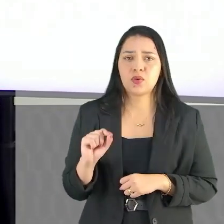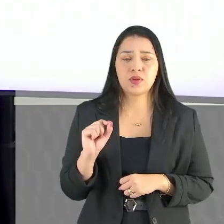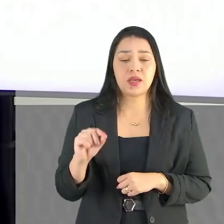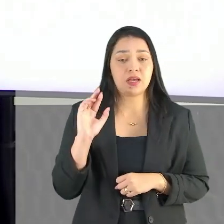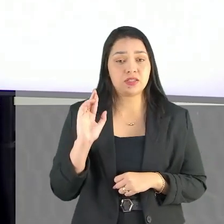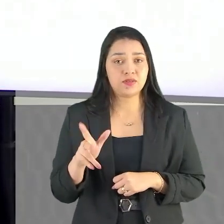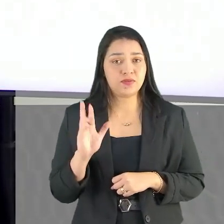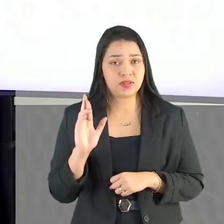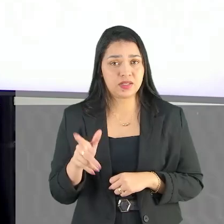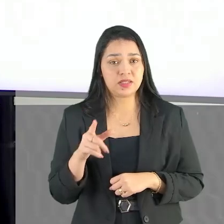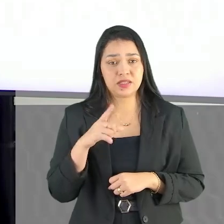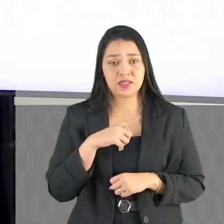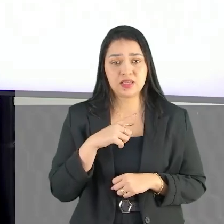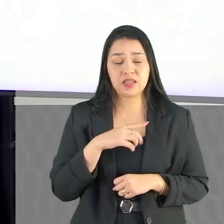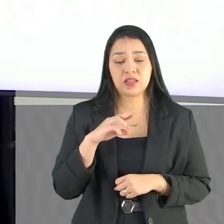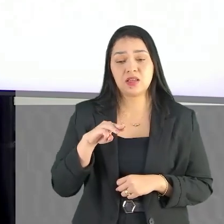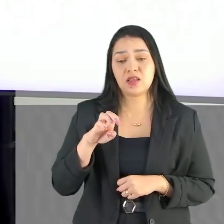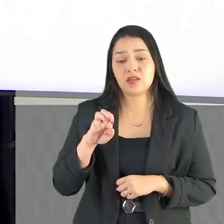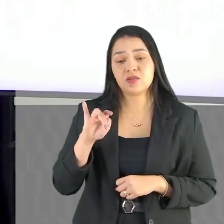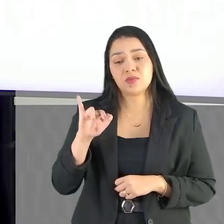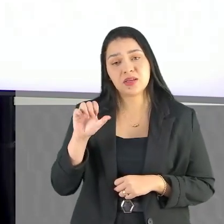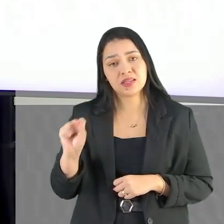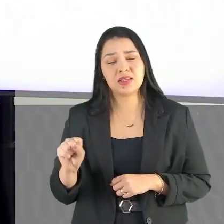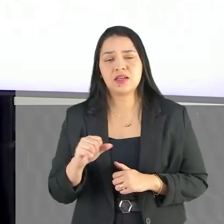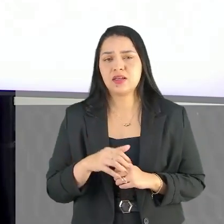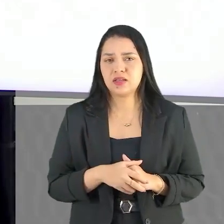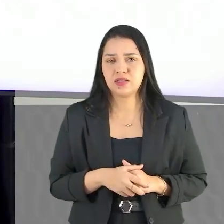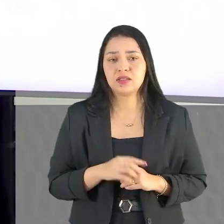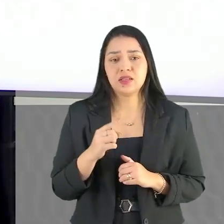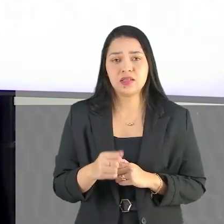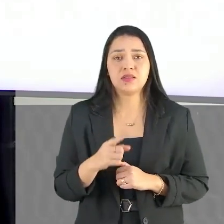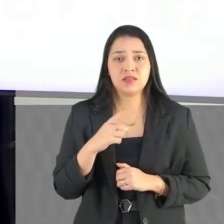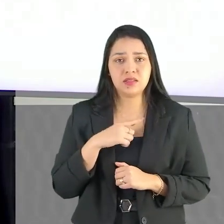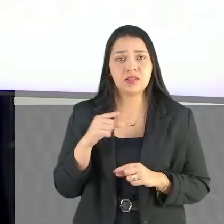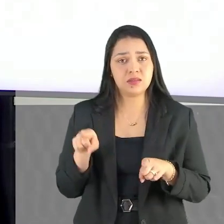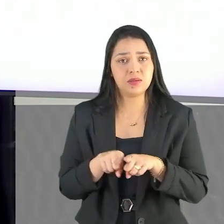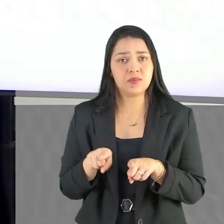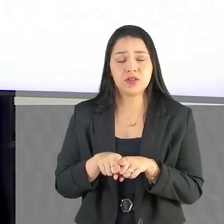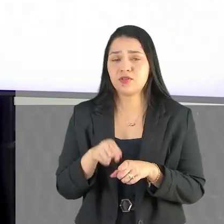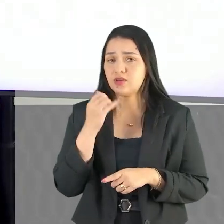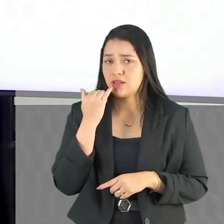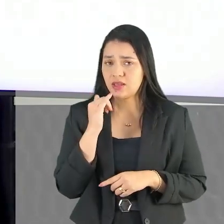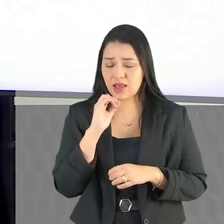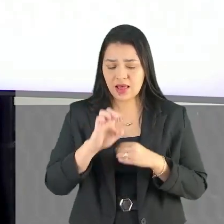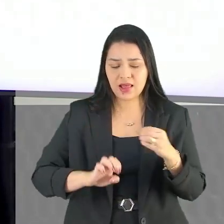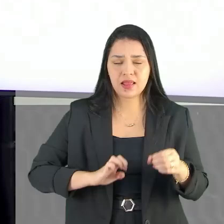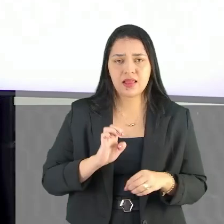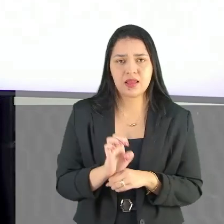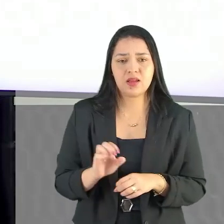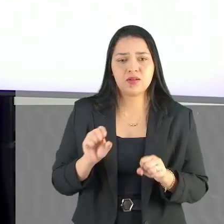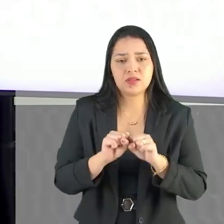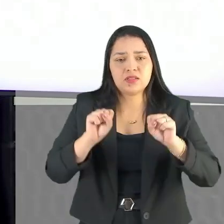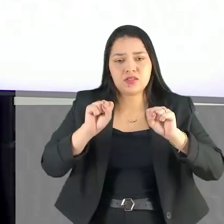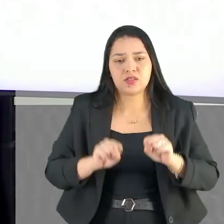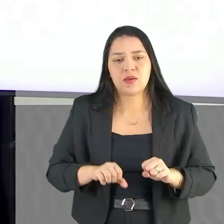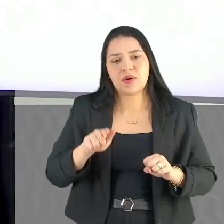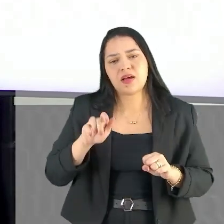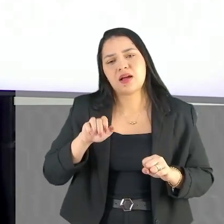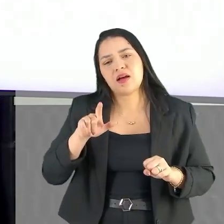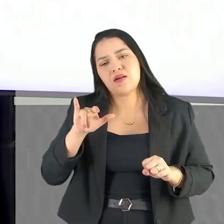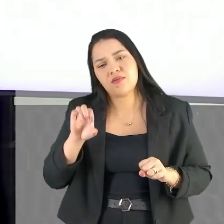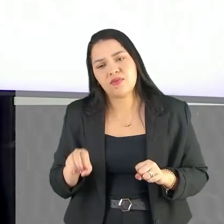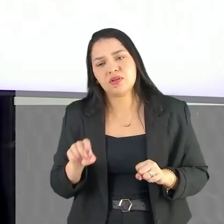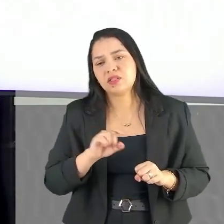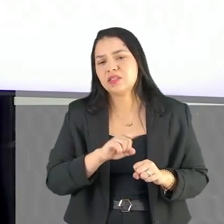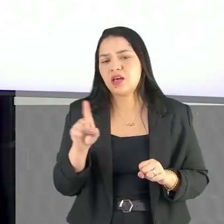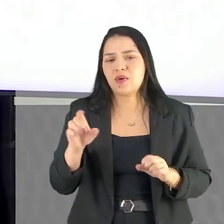a diferença de potencial entre os metais. Isso gera esse fluxo de elétrons. Um sistema galvânico, cujo fluxo de elétrons